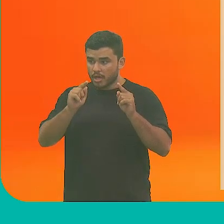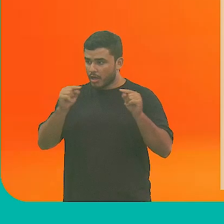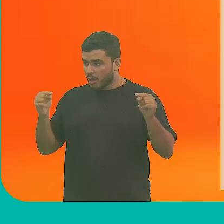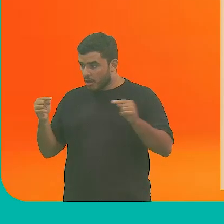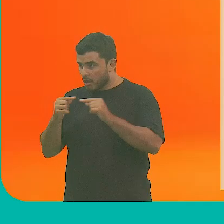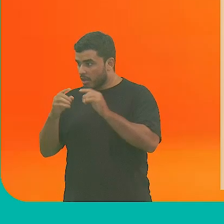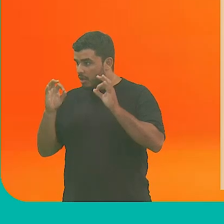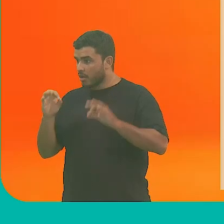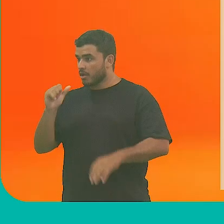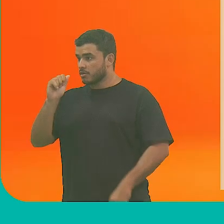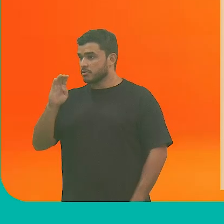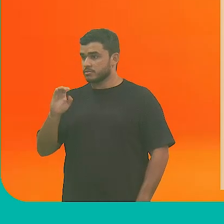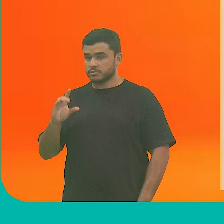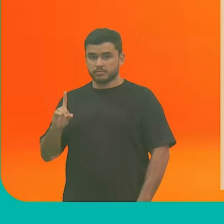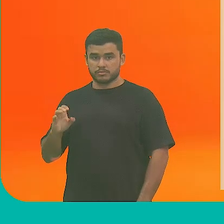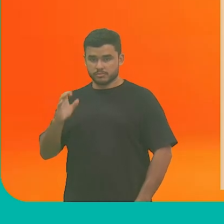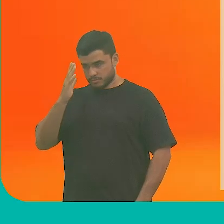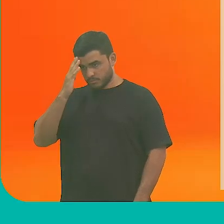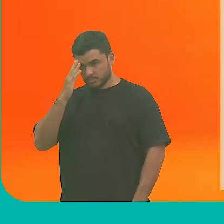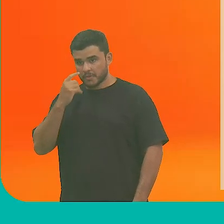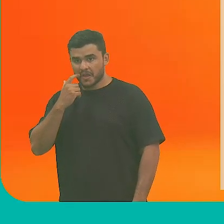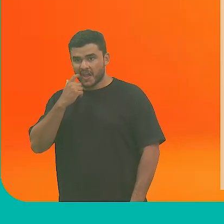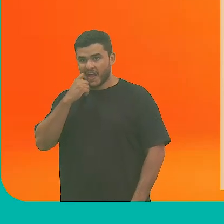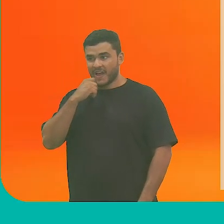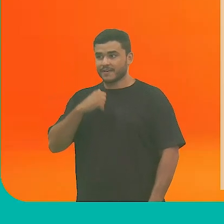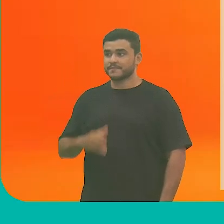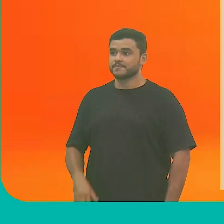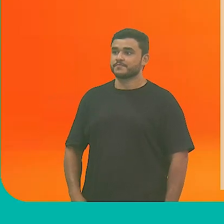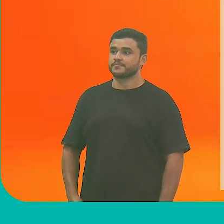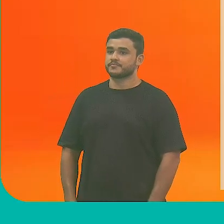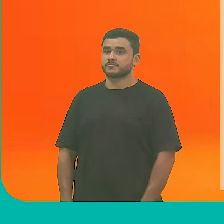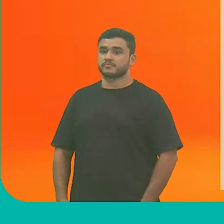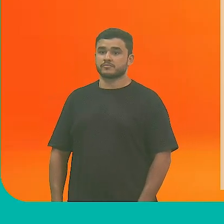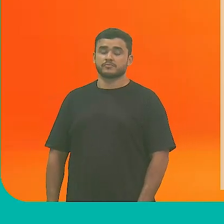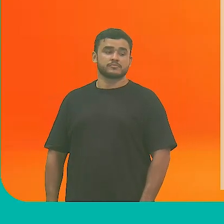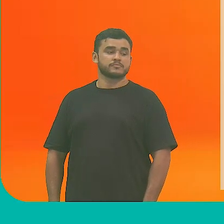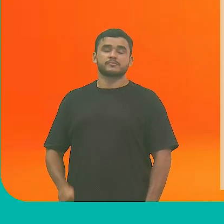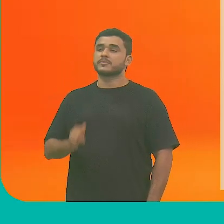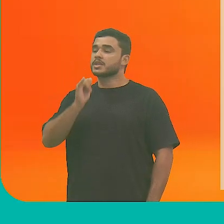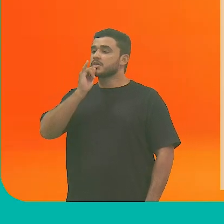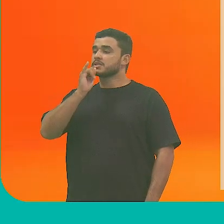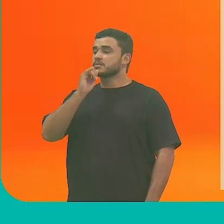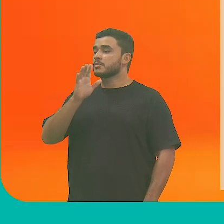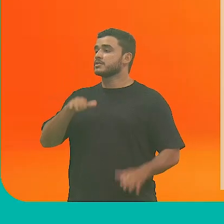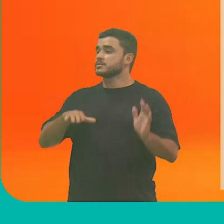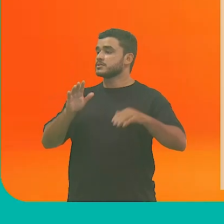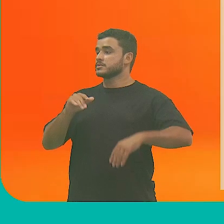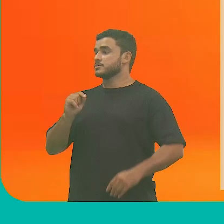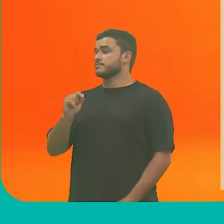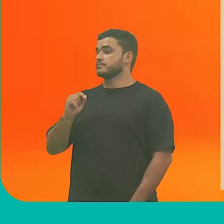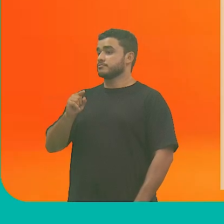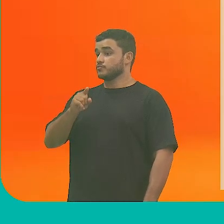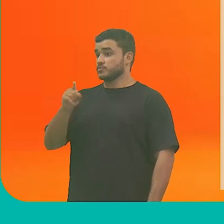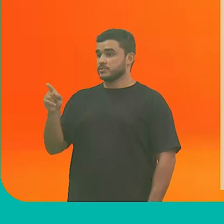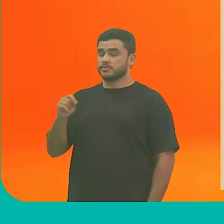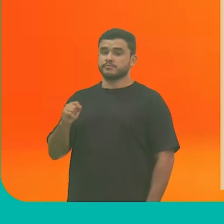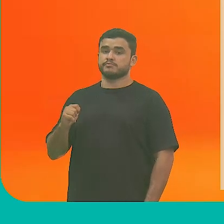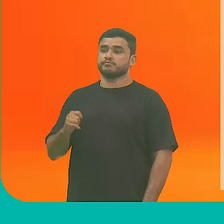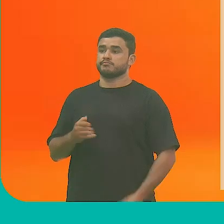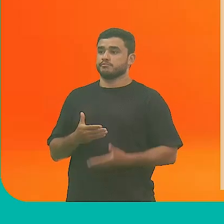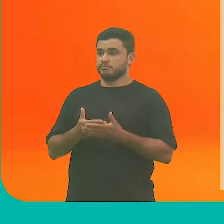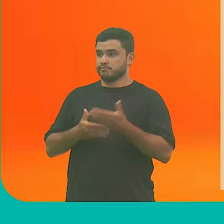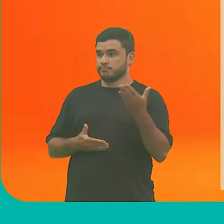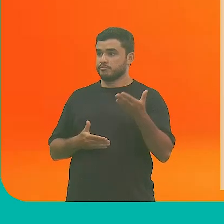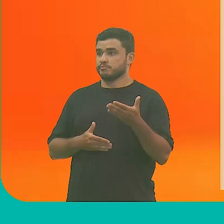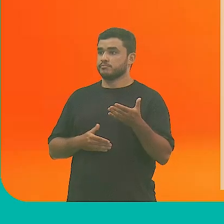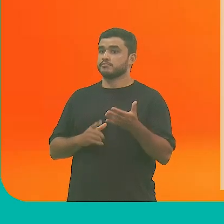vai depender do seu caderno de prova. Às vezes você pode pegar uma questão dessa no começo do caderno de prova, e aí é até bom